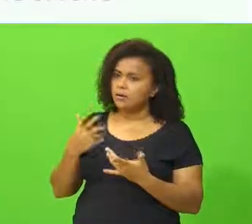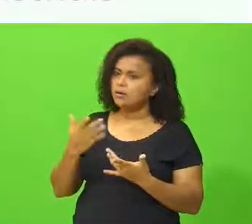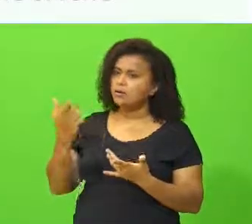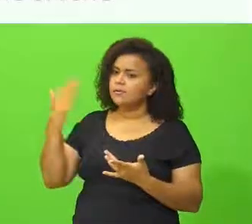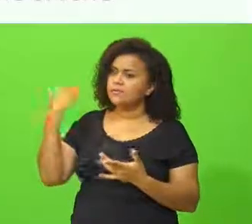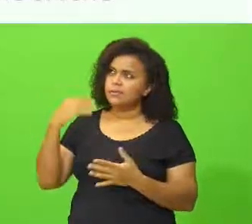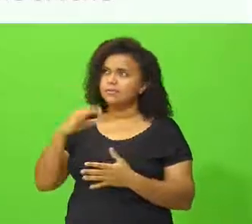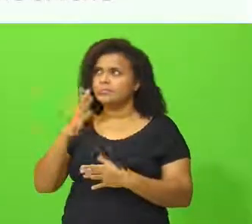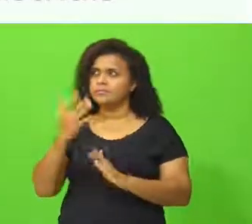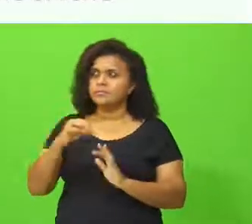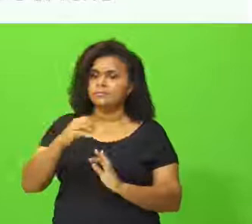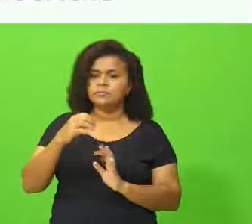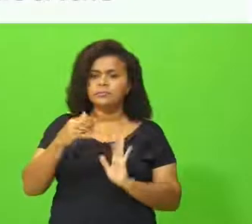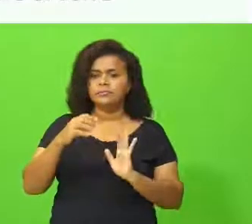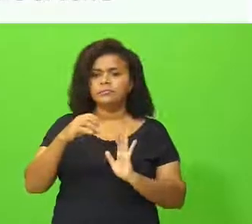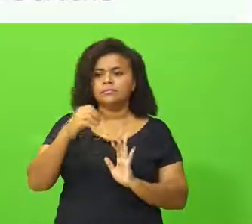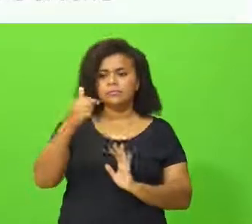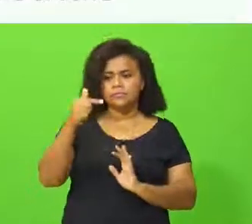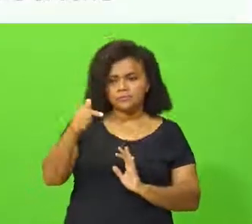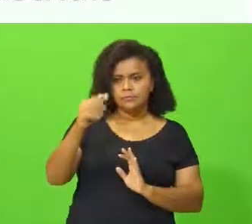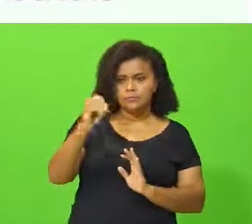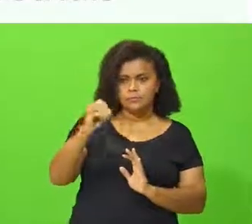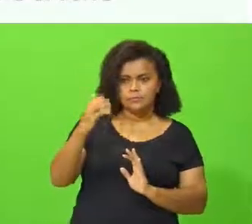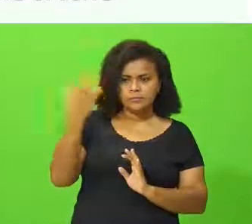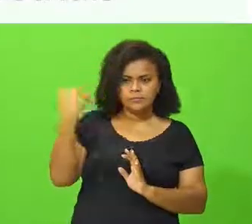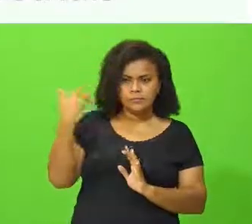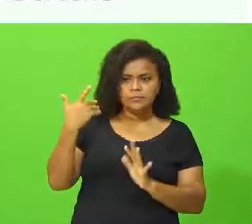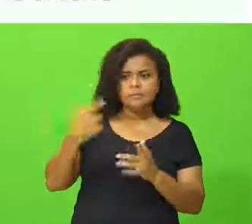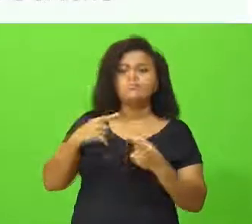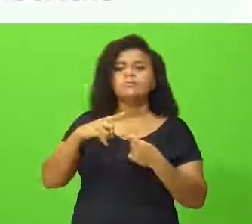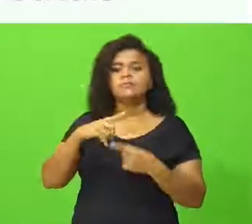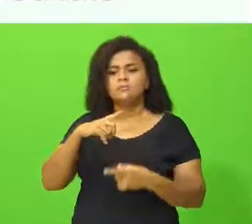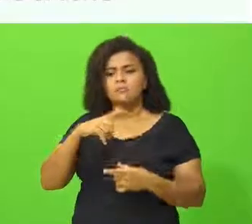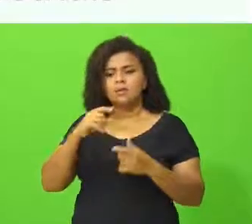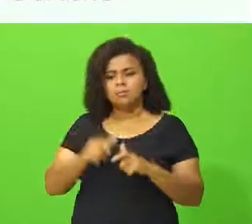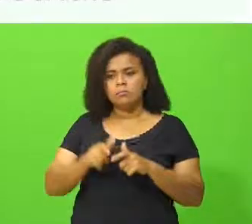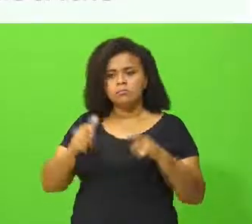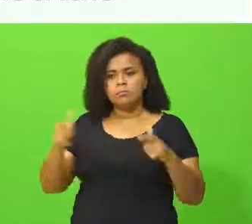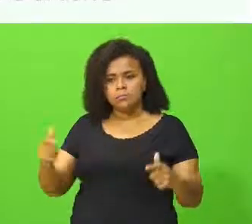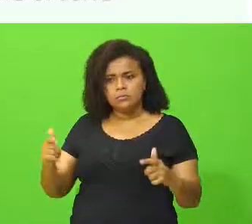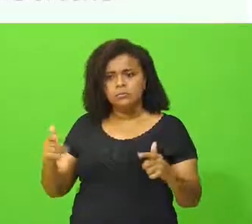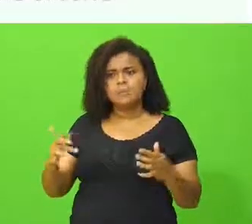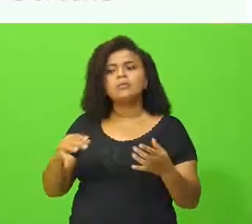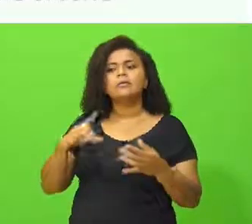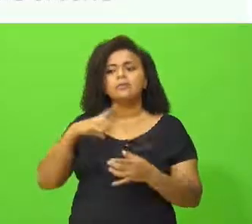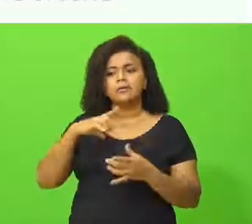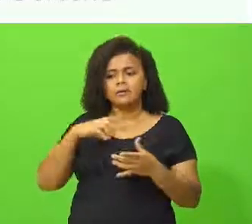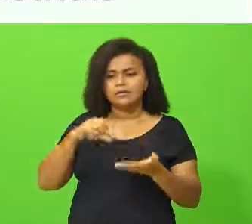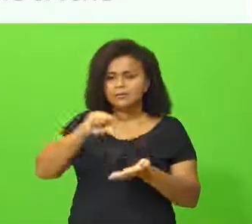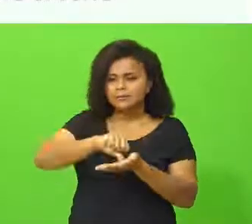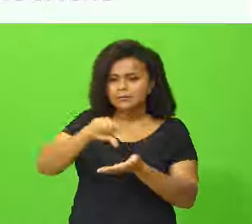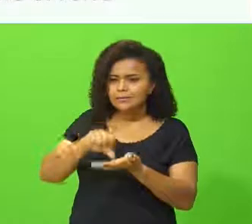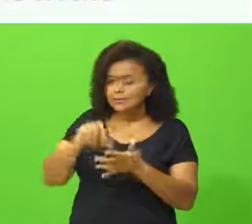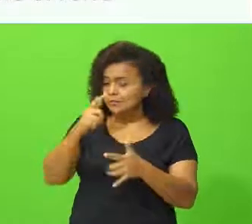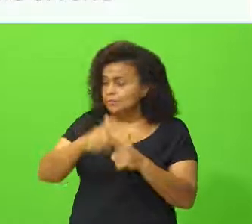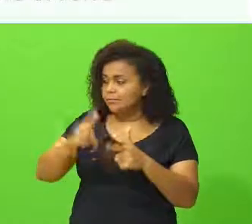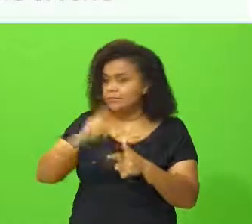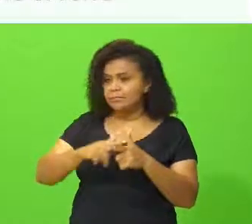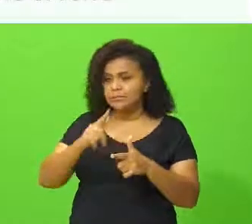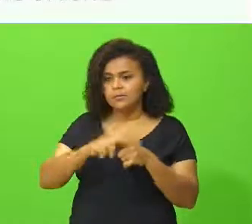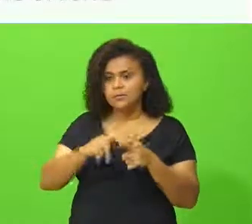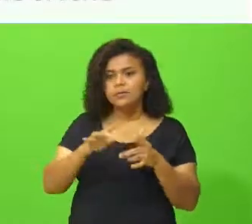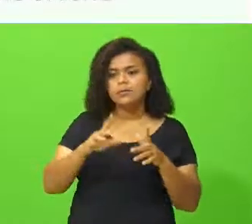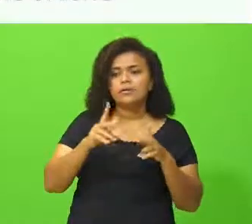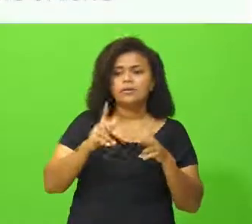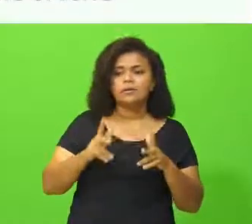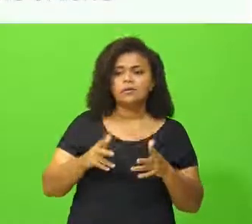dizer que lá na década de 70, nós tínhamos ainda um percentual bastante elevado, tínhamos cidades em condições extremamente críticas, como era o